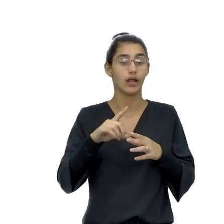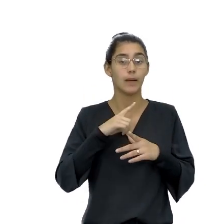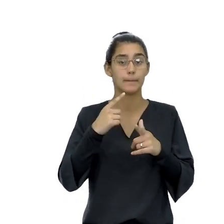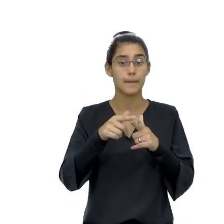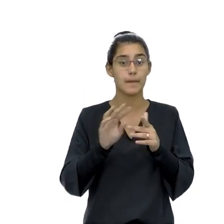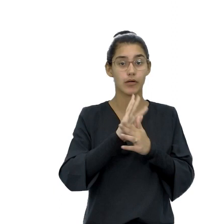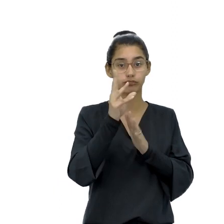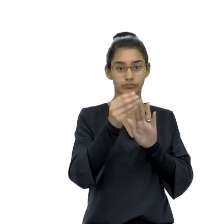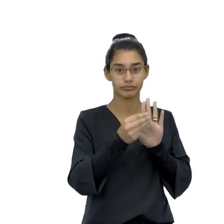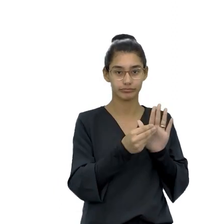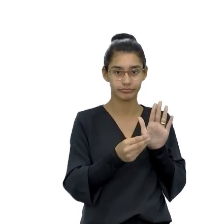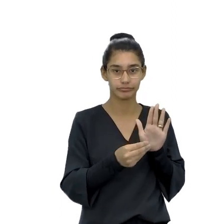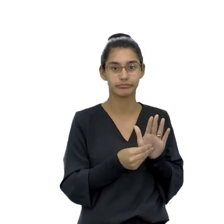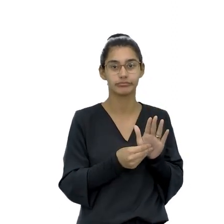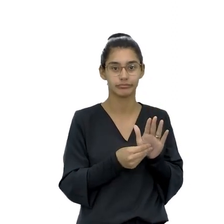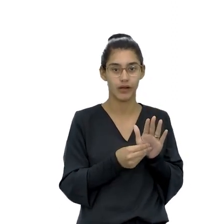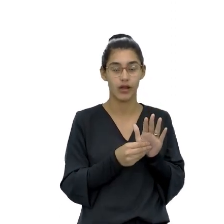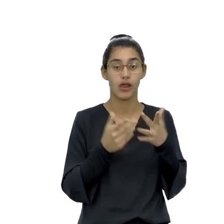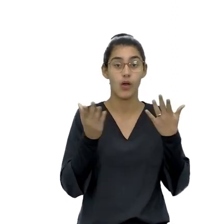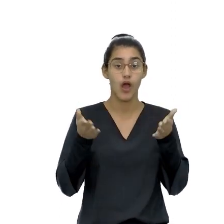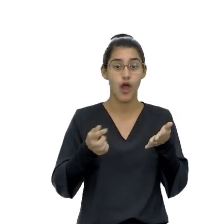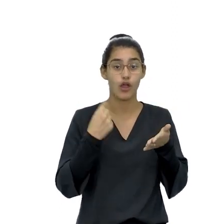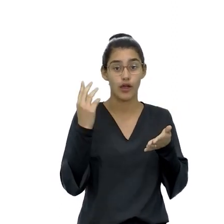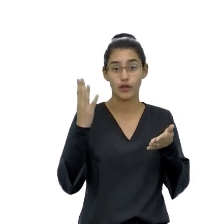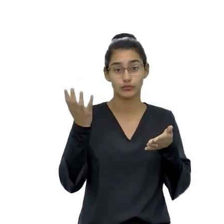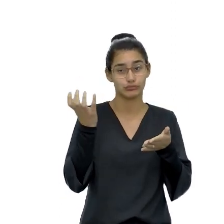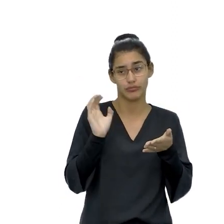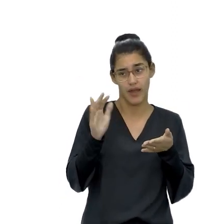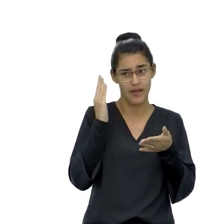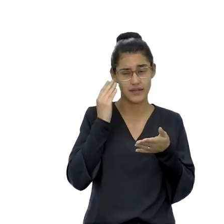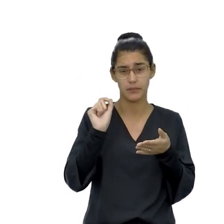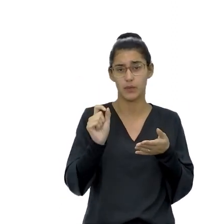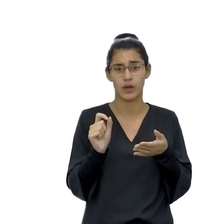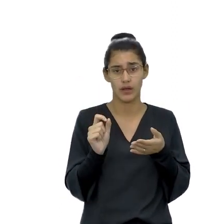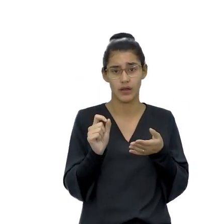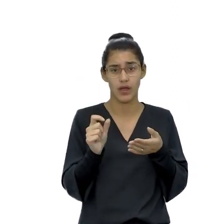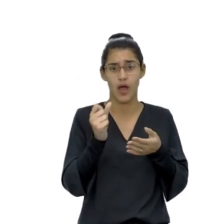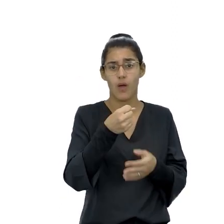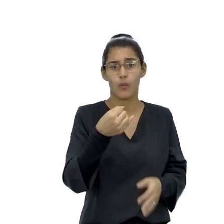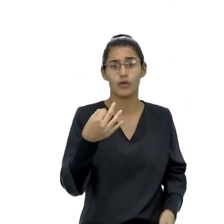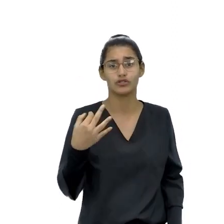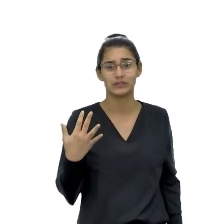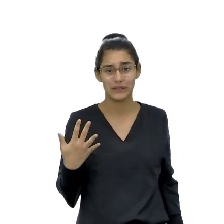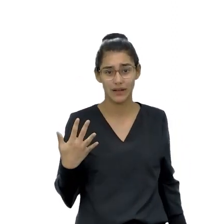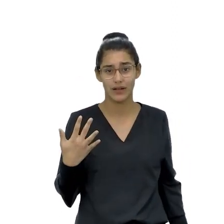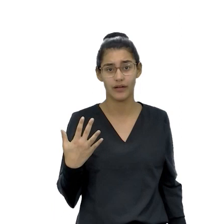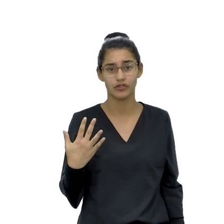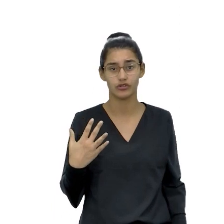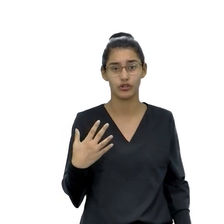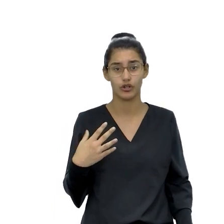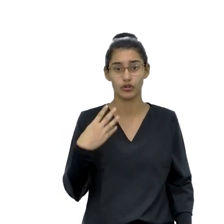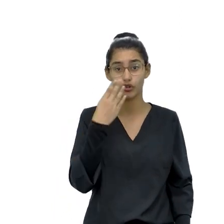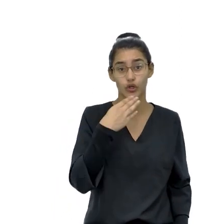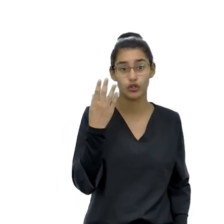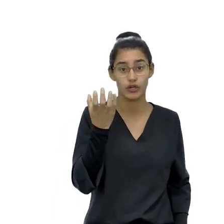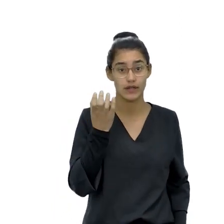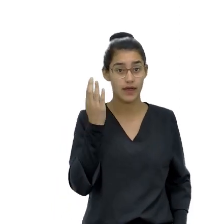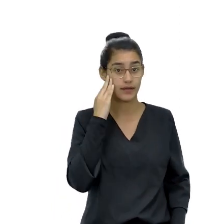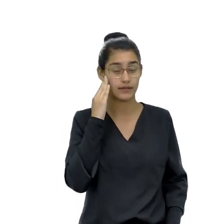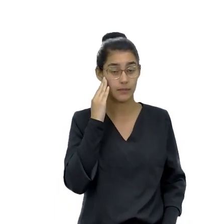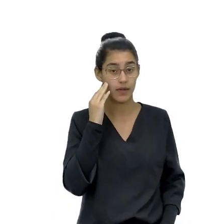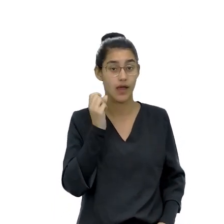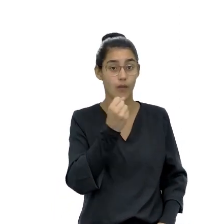que foi colocada. Entretanto, agora a gente já não quer mais saber o quê? A quantidade de doces. Nós queremos saber